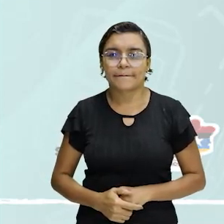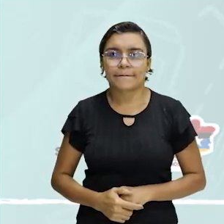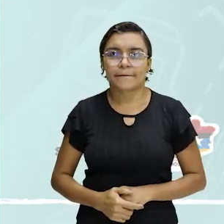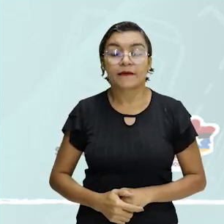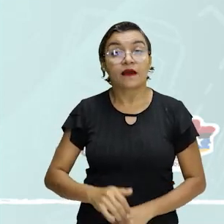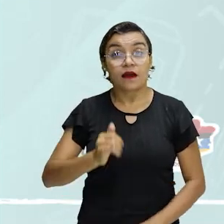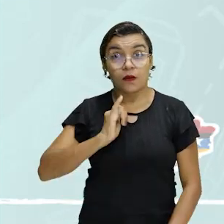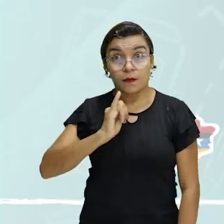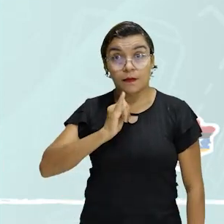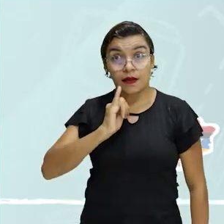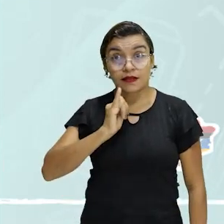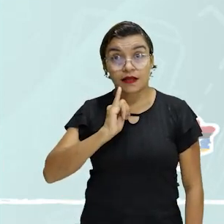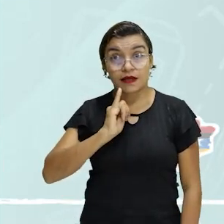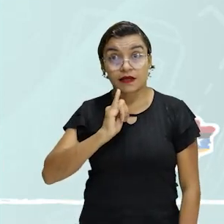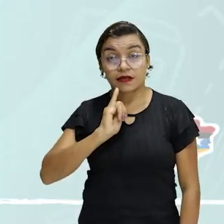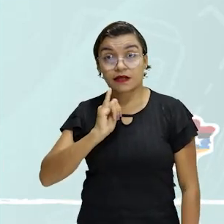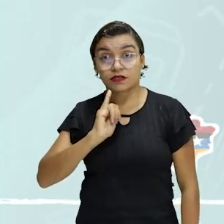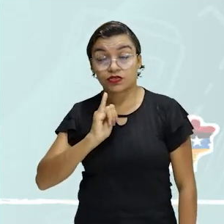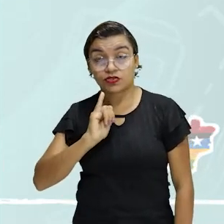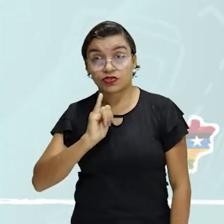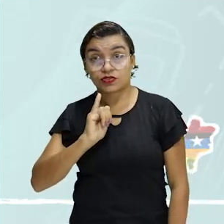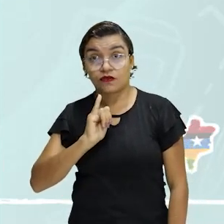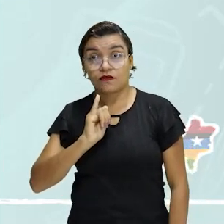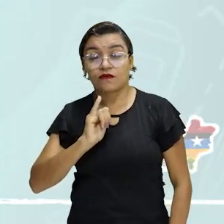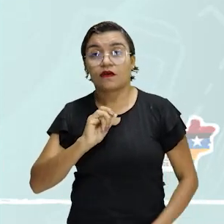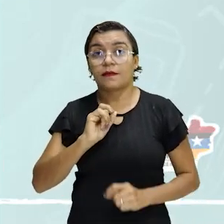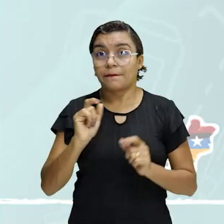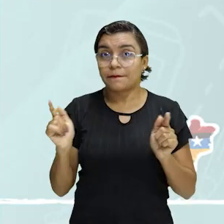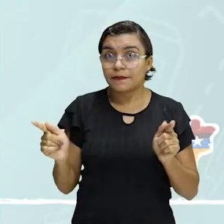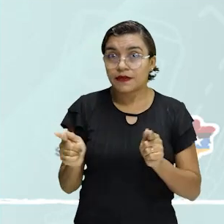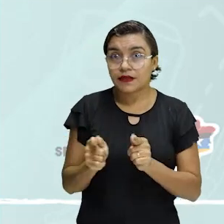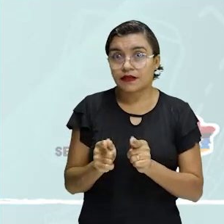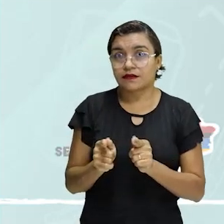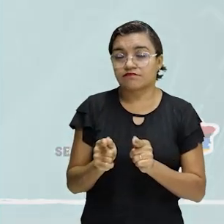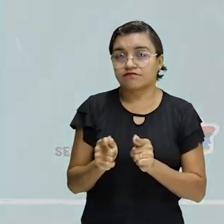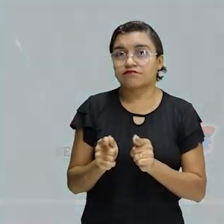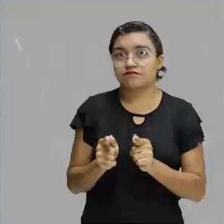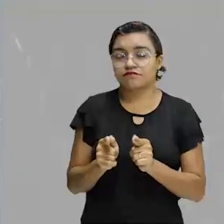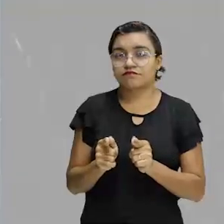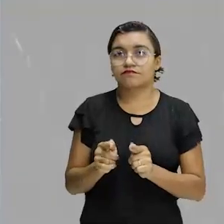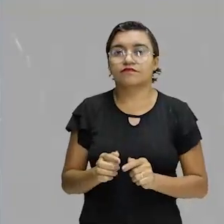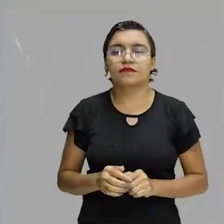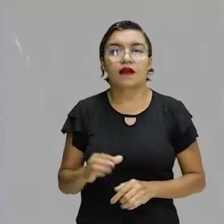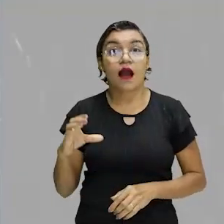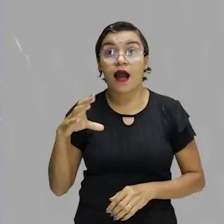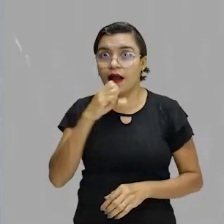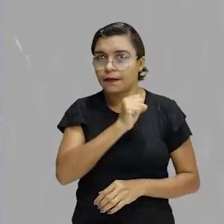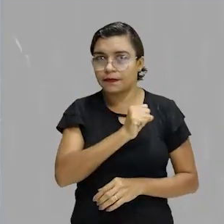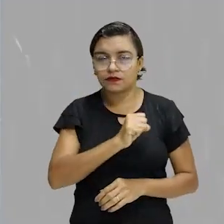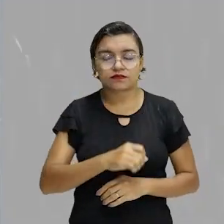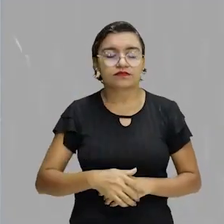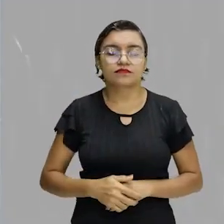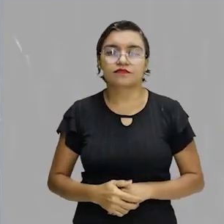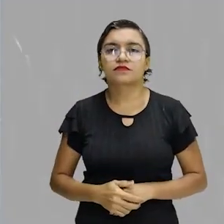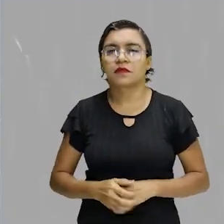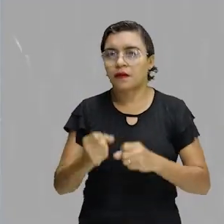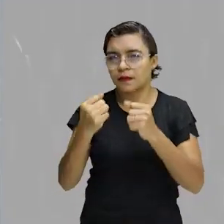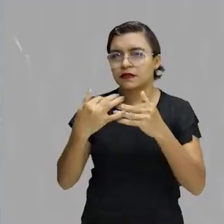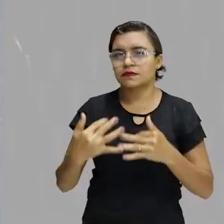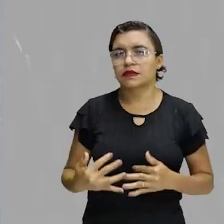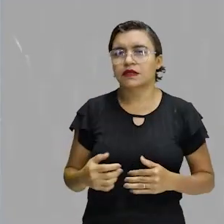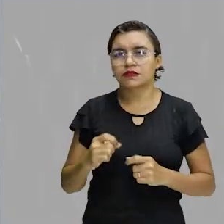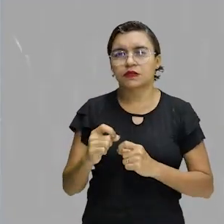em prosa fictícia curta. Brief quer dizer, ela é breve. Uma definição